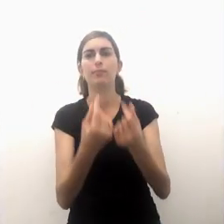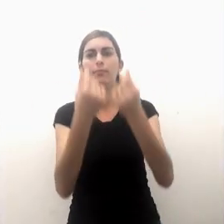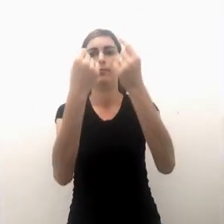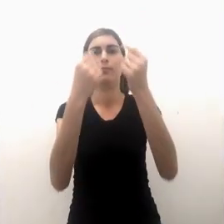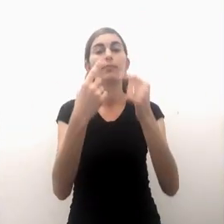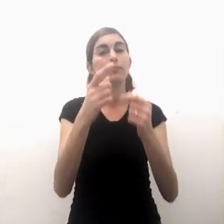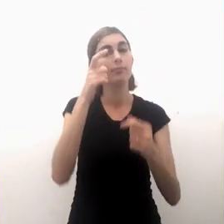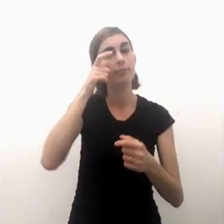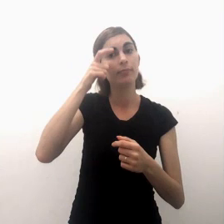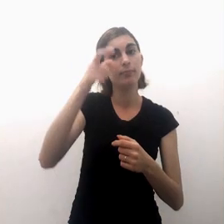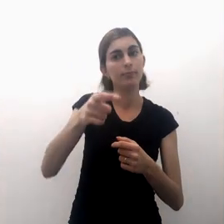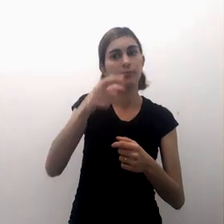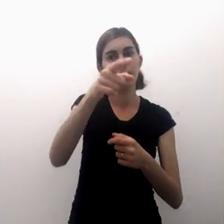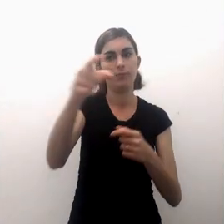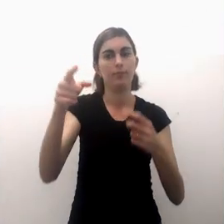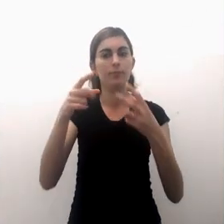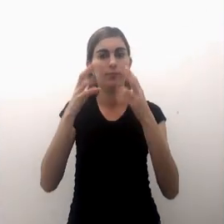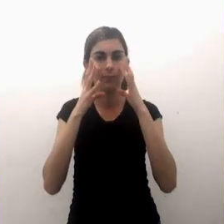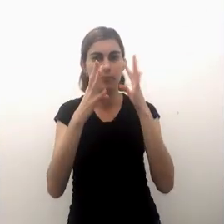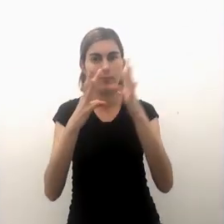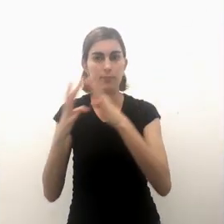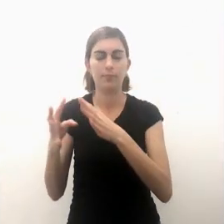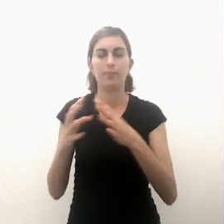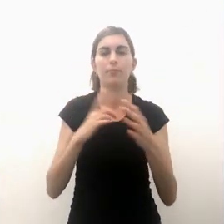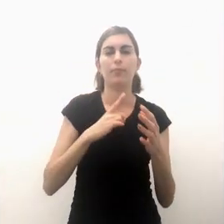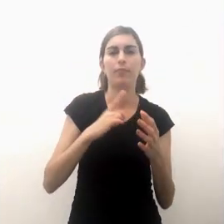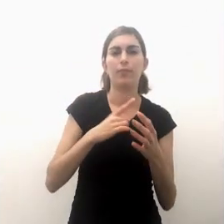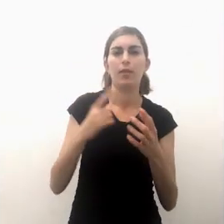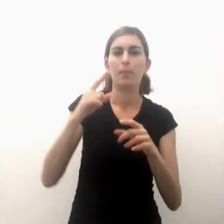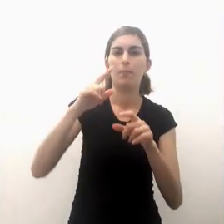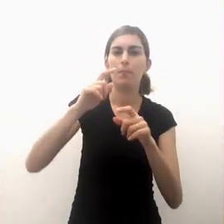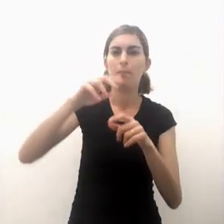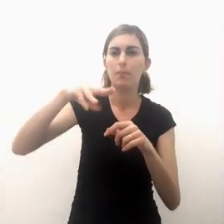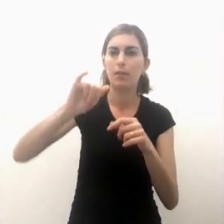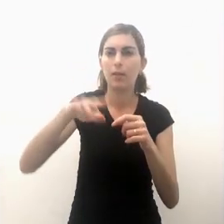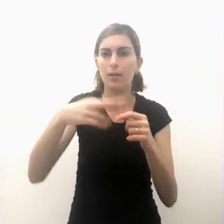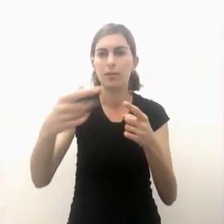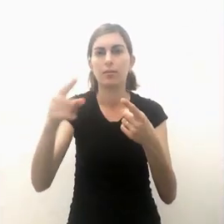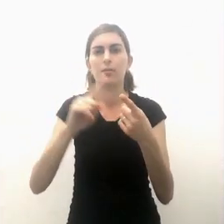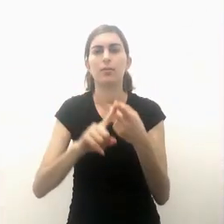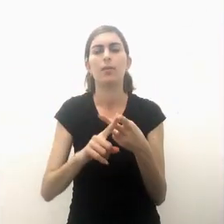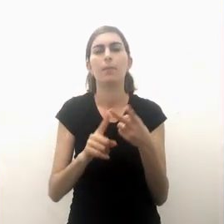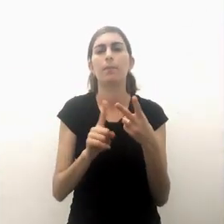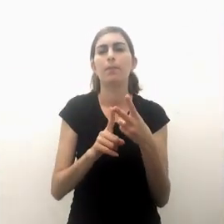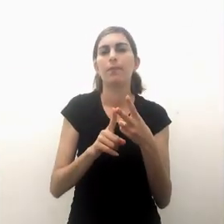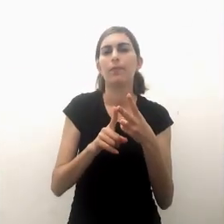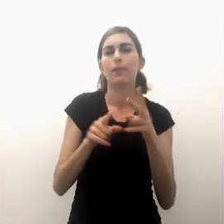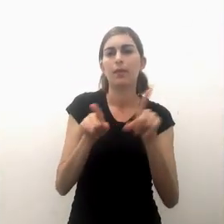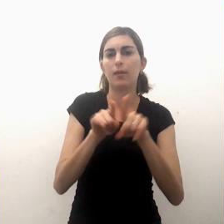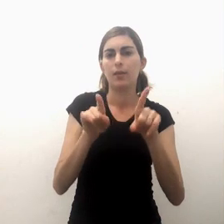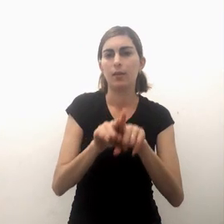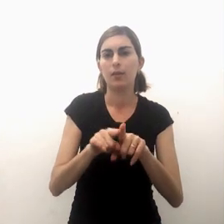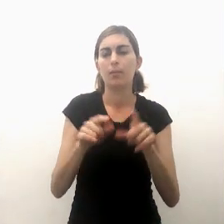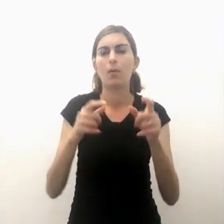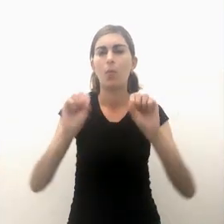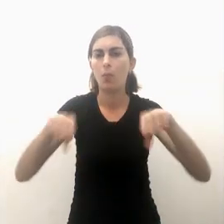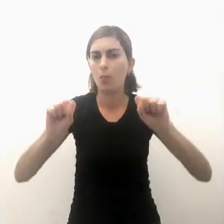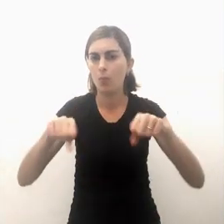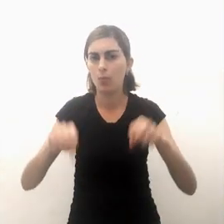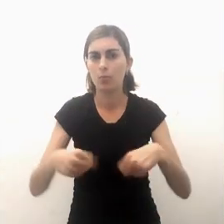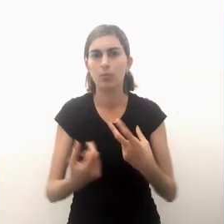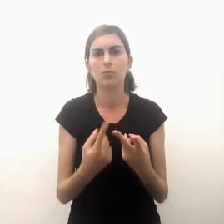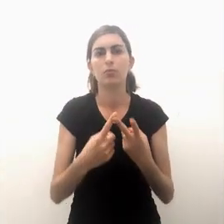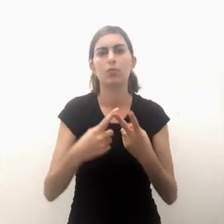investimentos. É interessante você observar que existem investimentos na mineração, existem investimentos também na questão